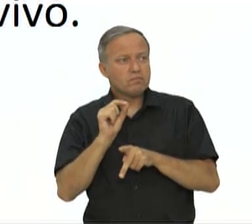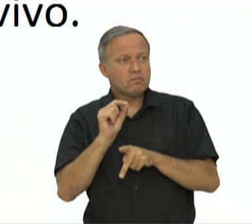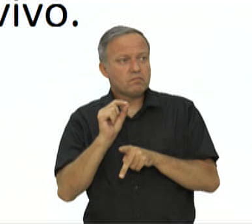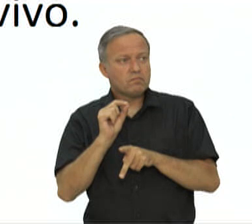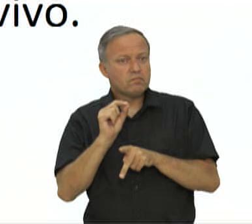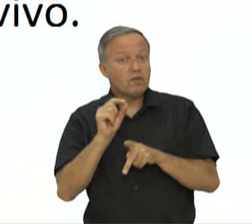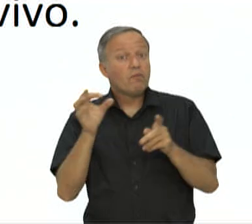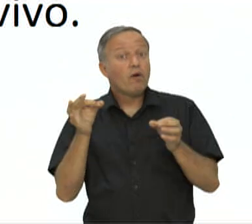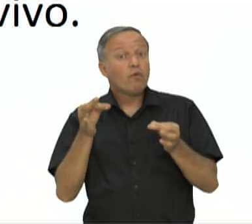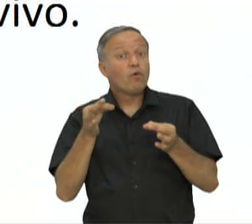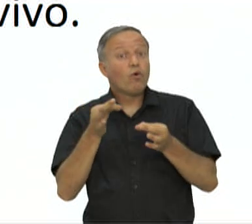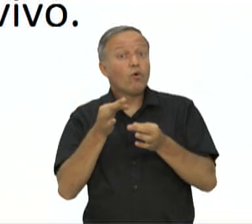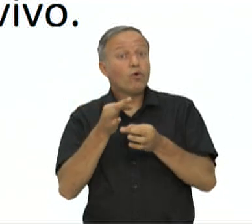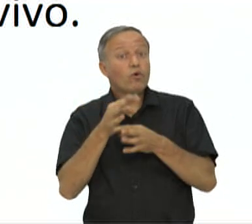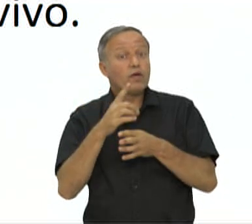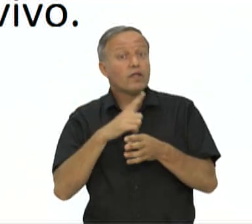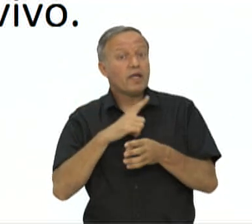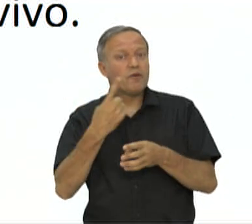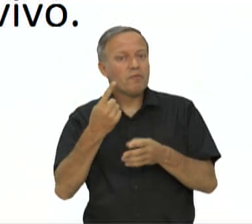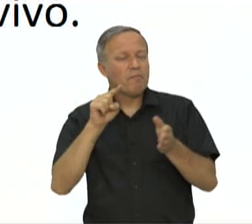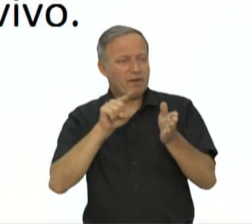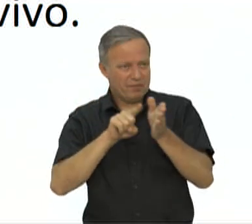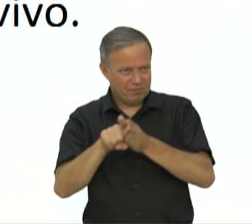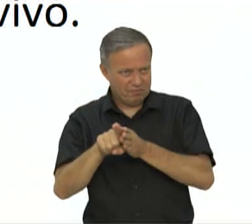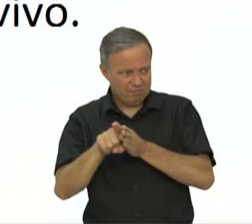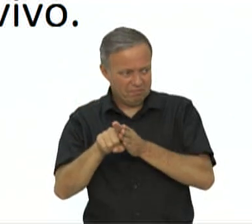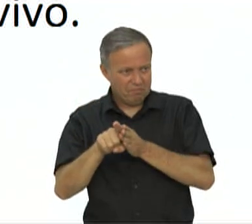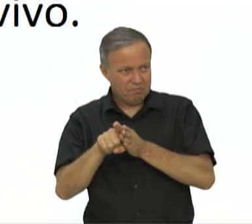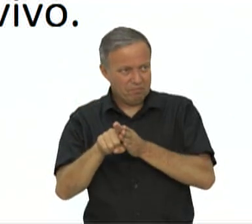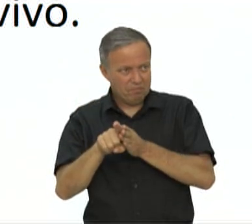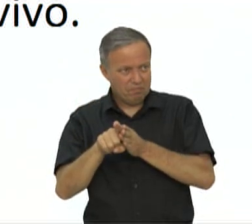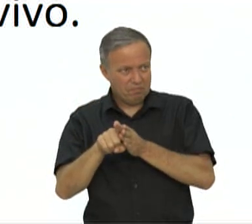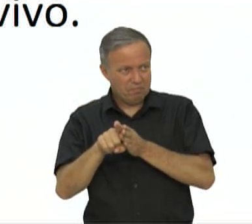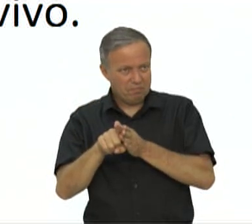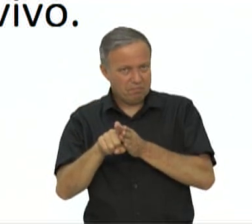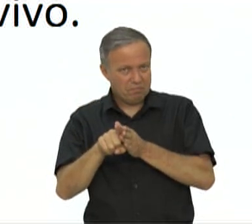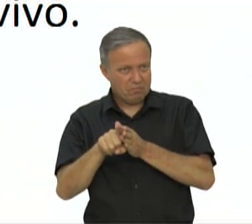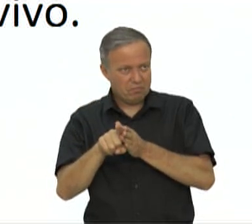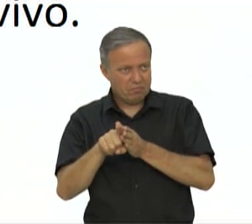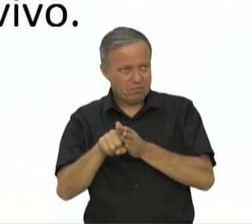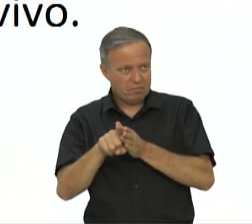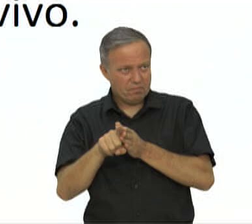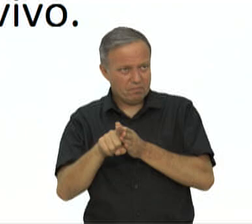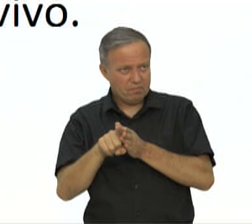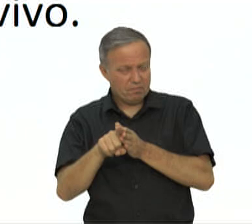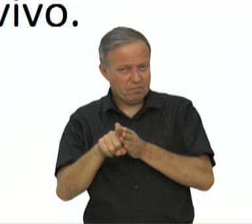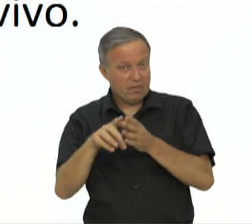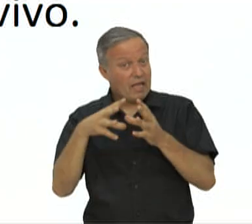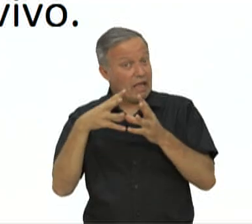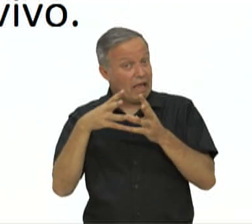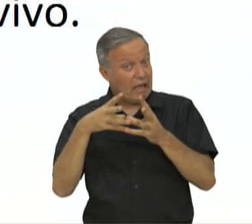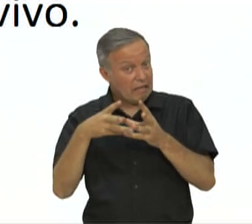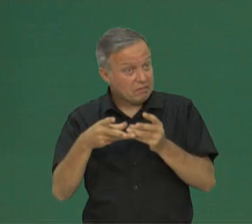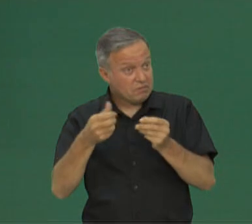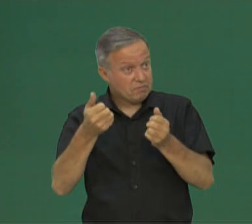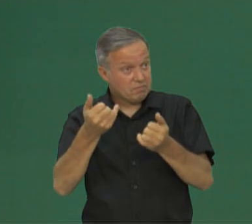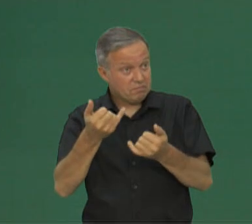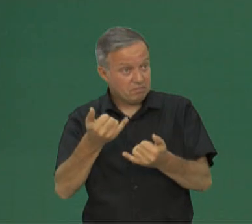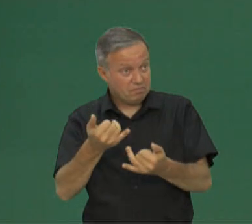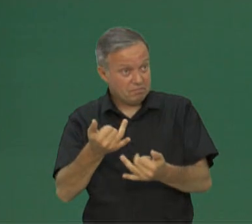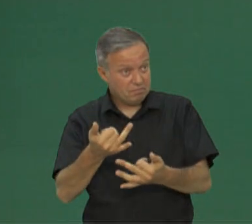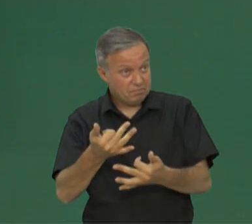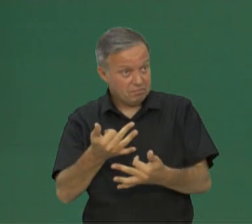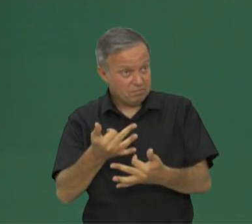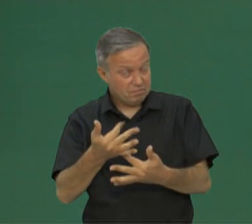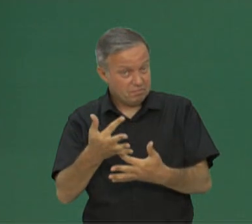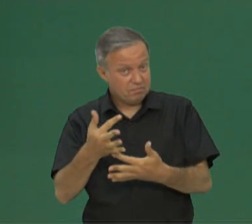Vamos concluir que temos um exercício, não é? Vamos lá, gente, um exercício sobre tudo que eu falei agora, sobre a